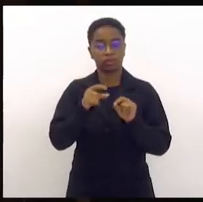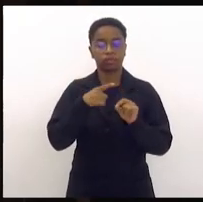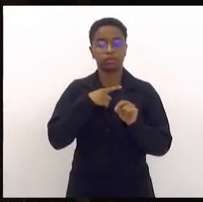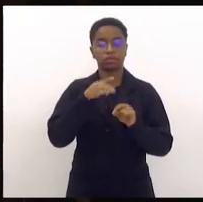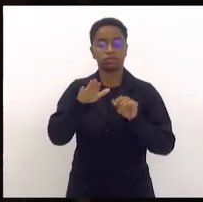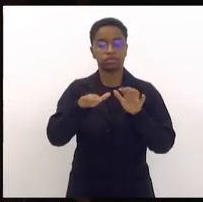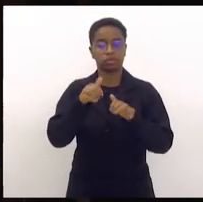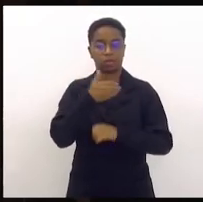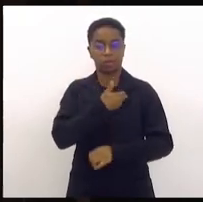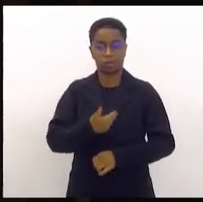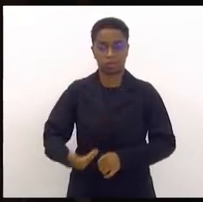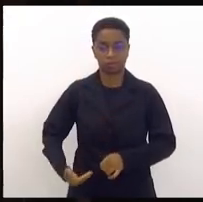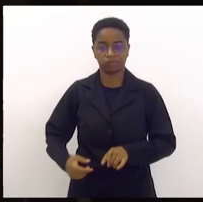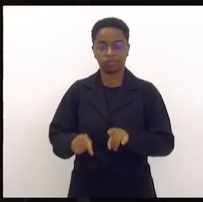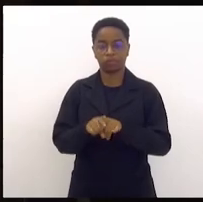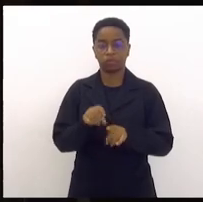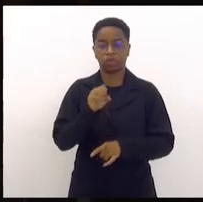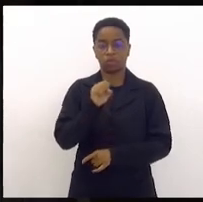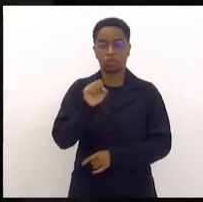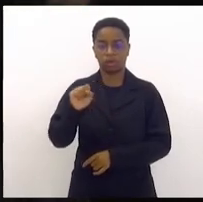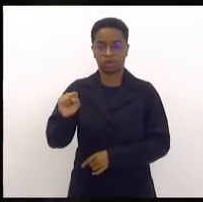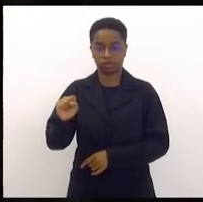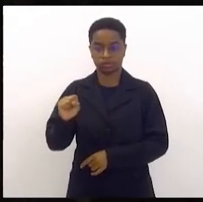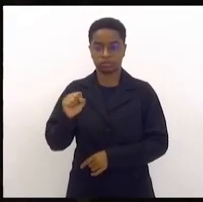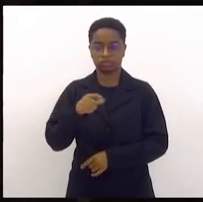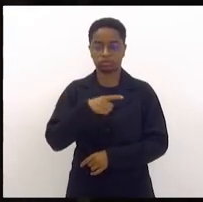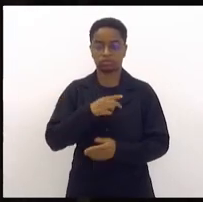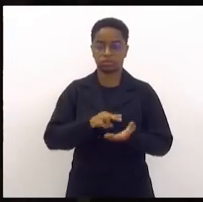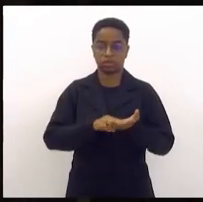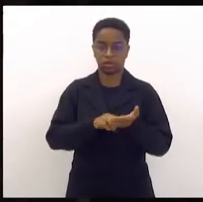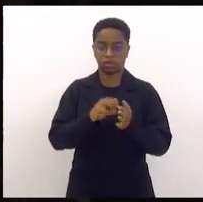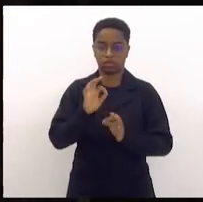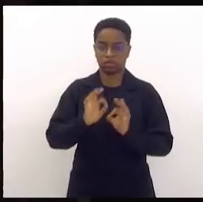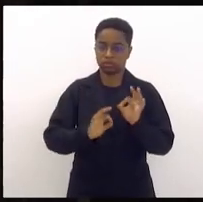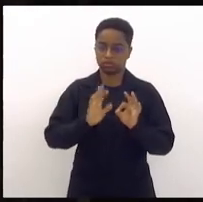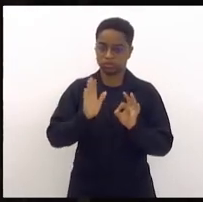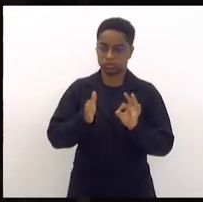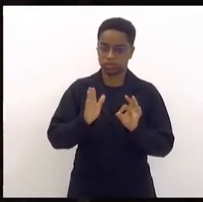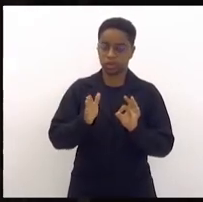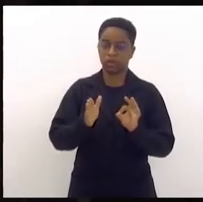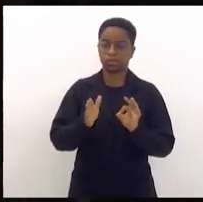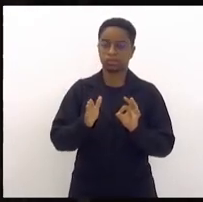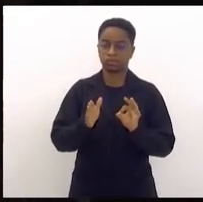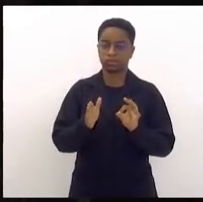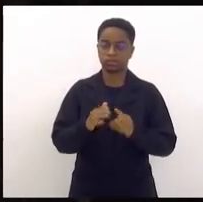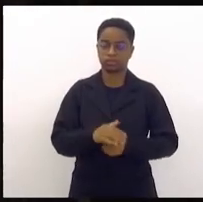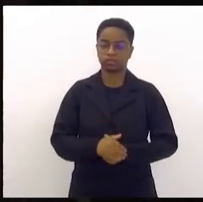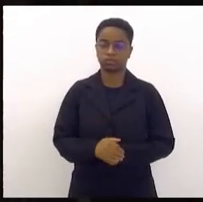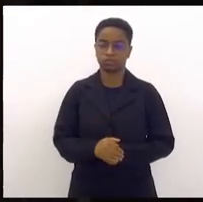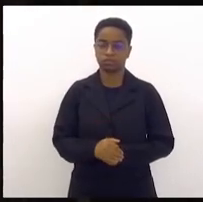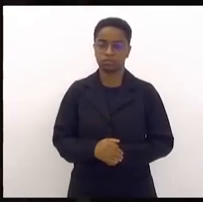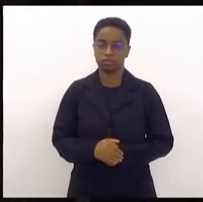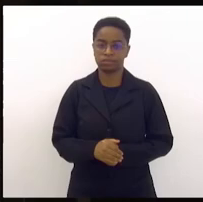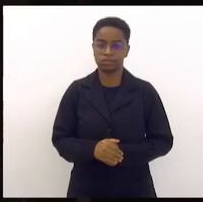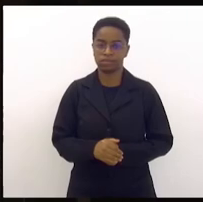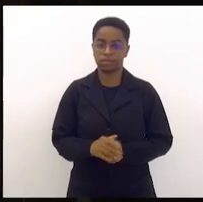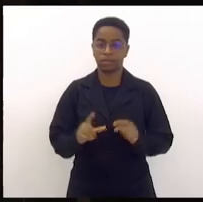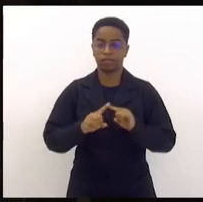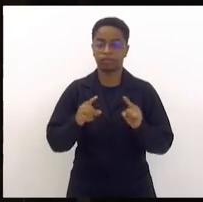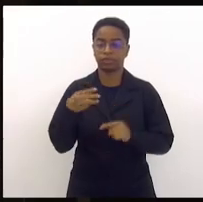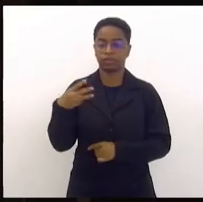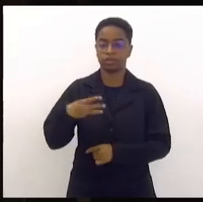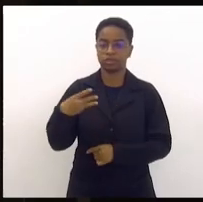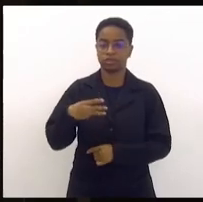e a OS, que já estava como carta marcada para vencer esse chamamento, havia ficado em terceiro